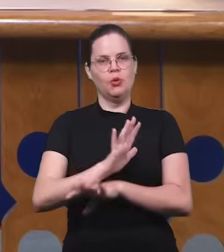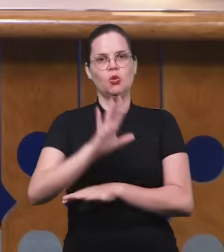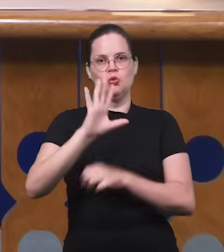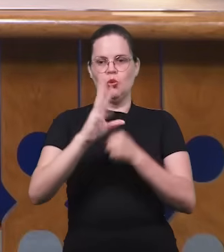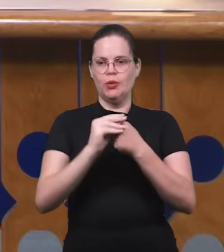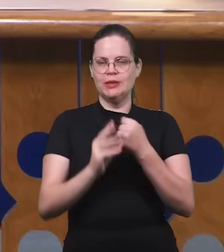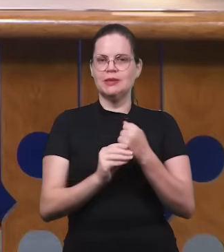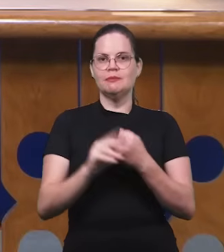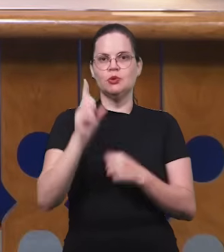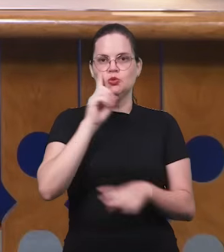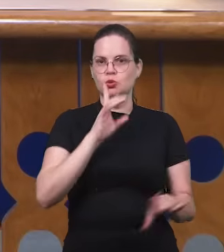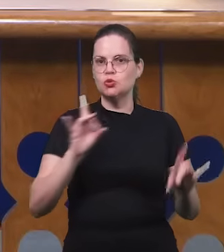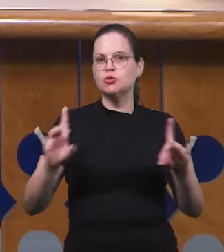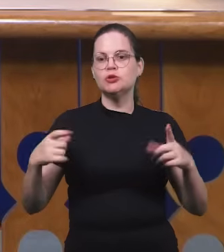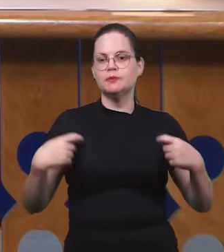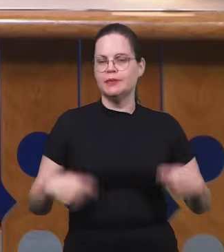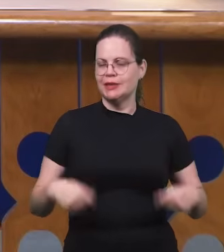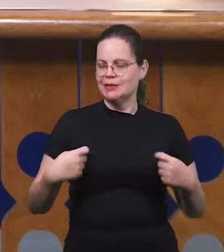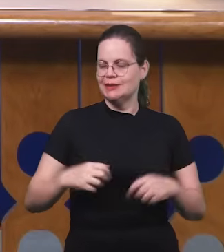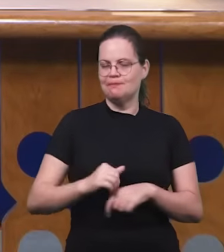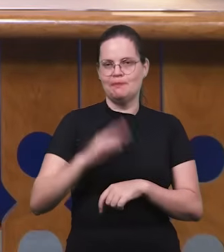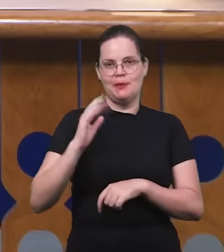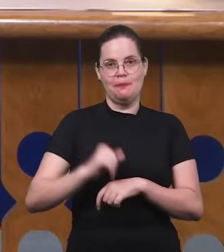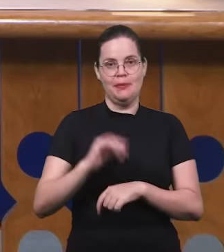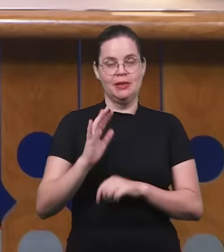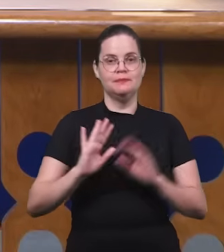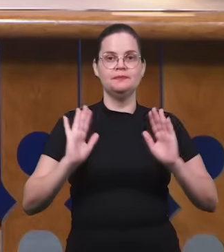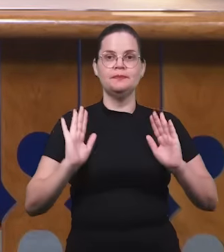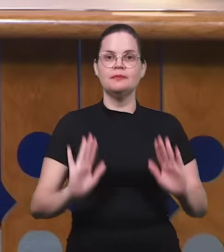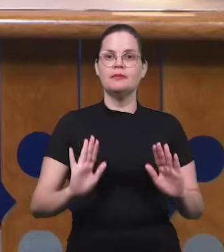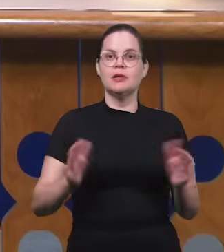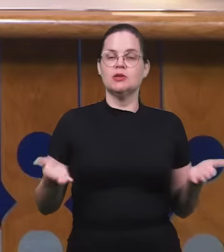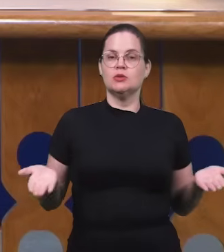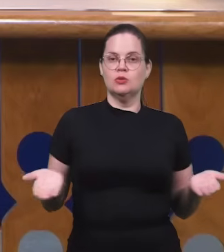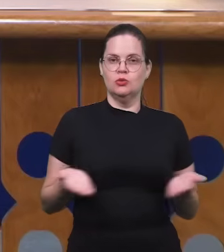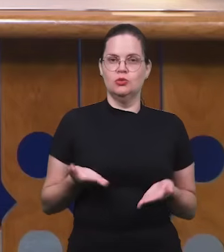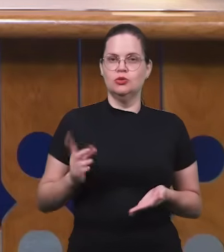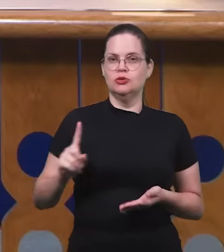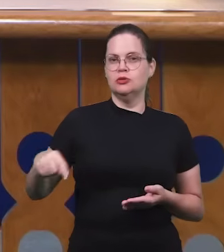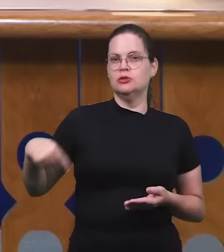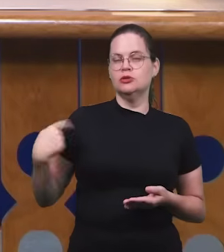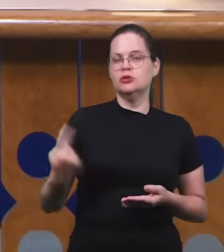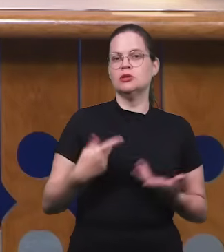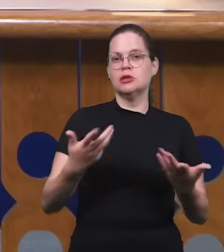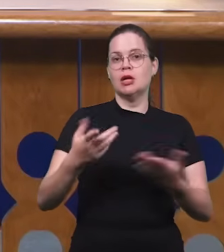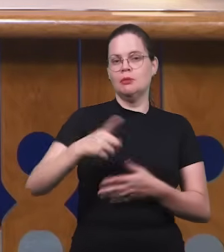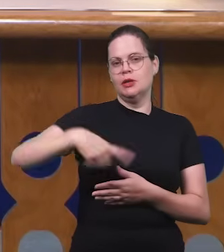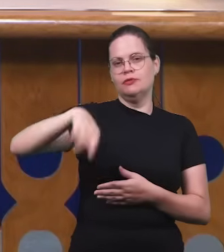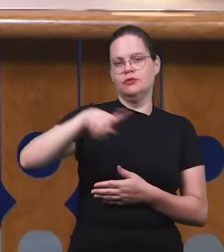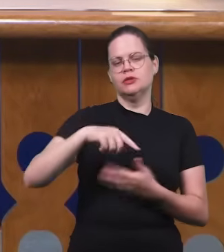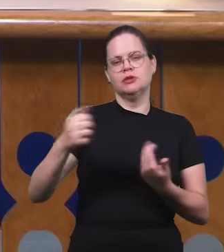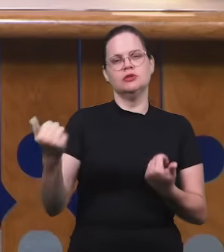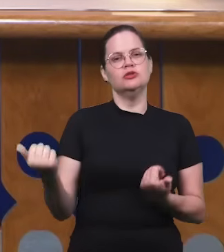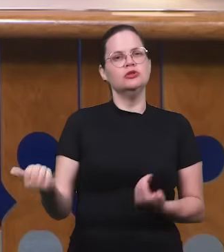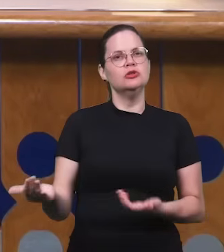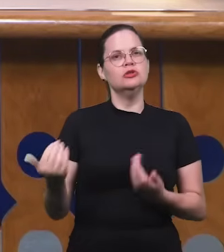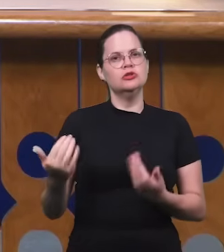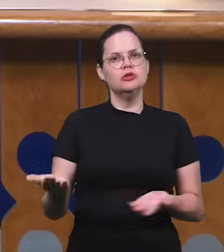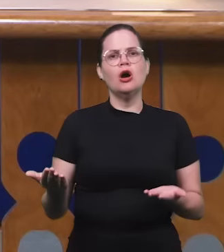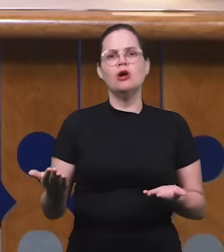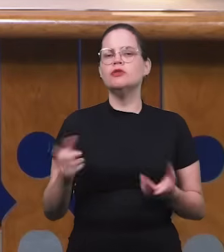dia. Mas nós queremos, na verdade, que os nossos jovens